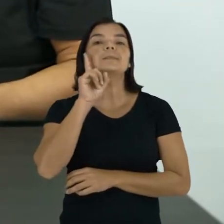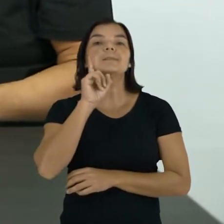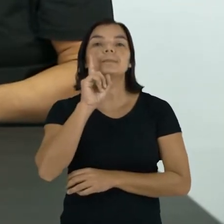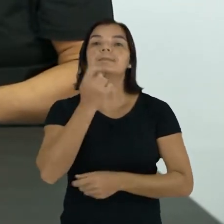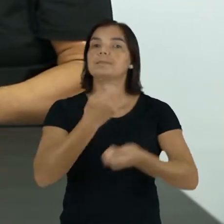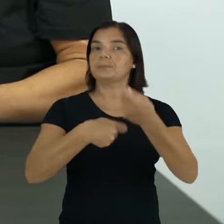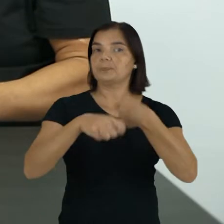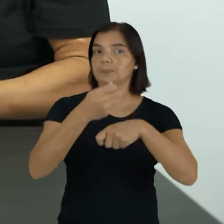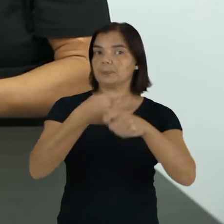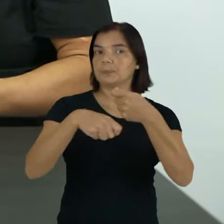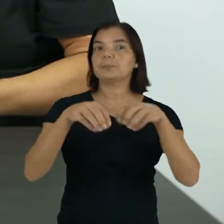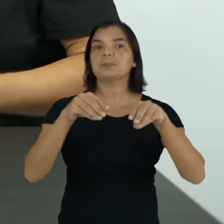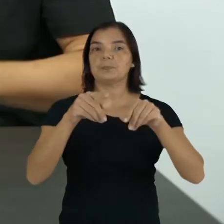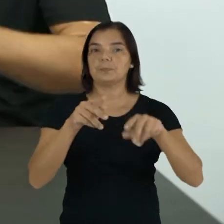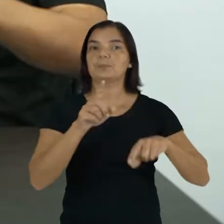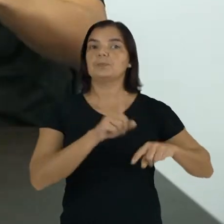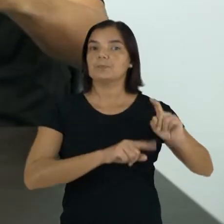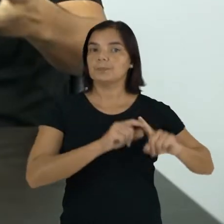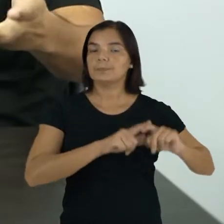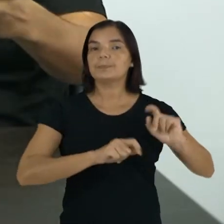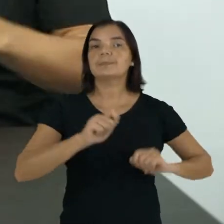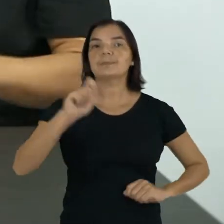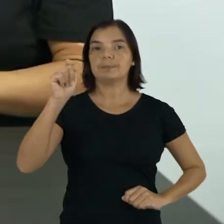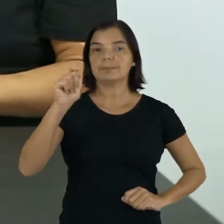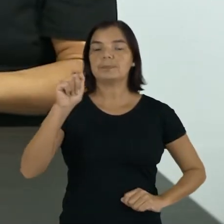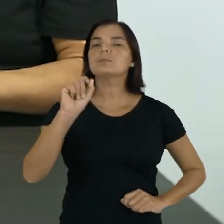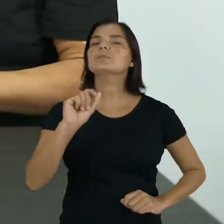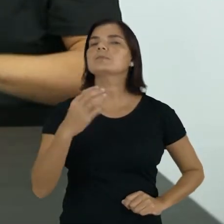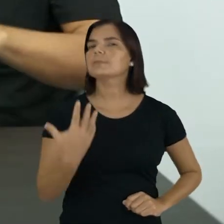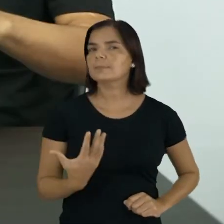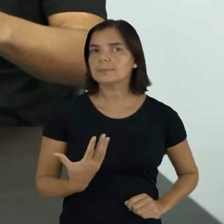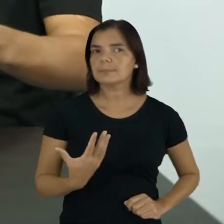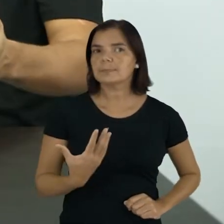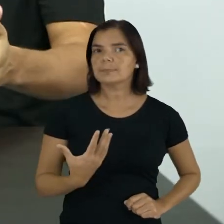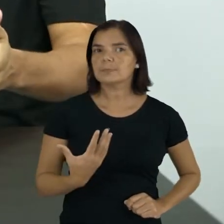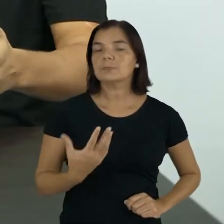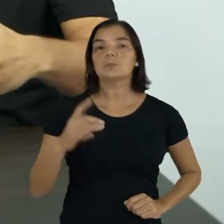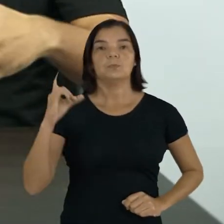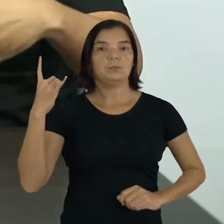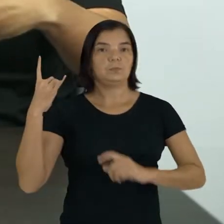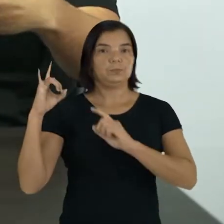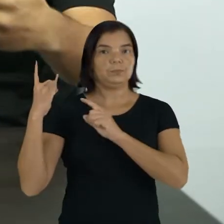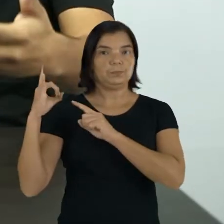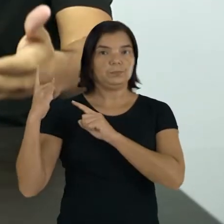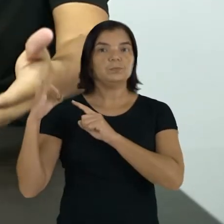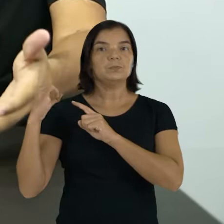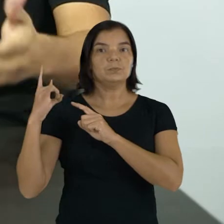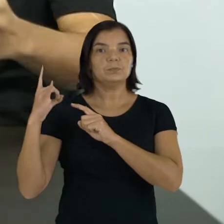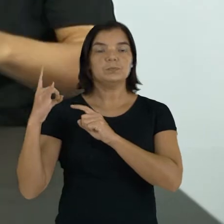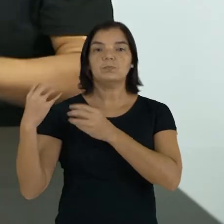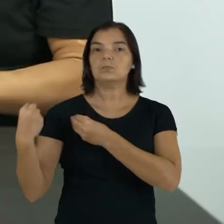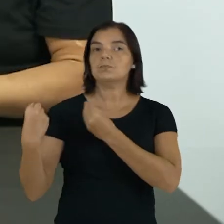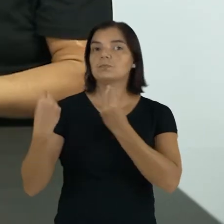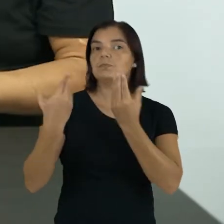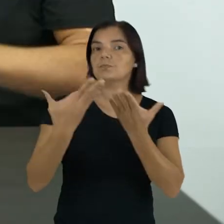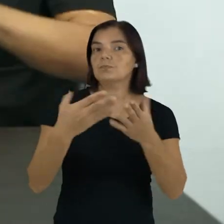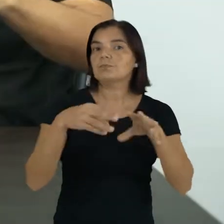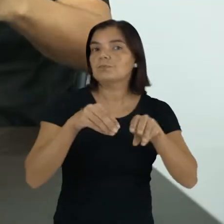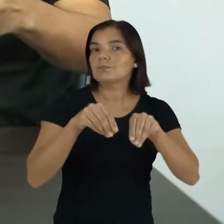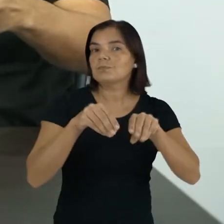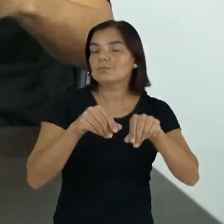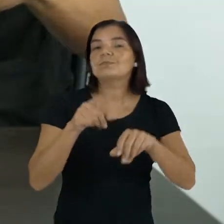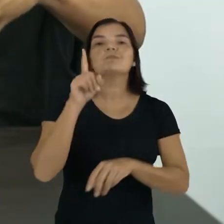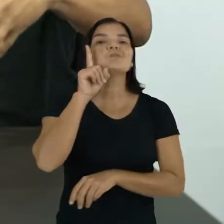que administravam o território do Acre. E aí o que acontece? Os bolivianos entregaram esse território para